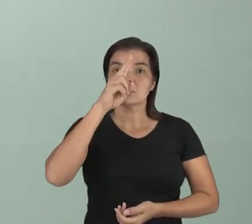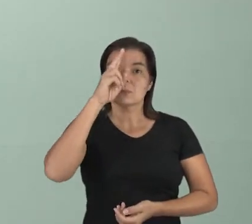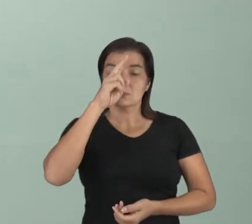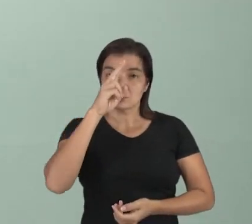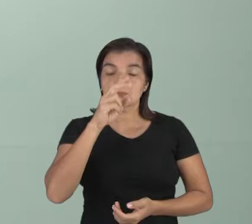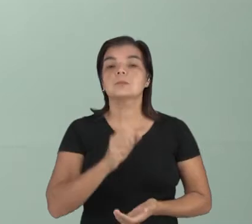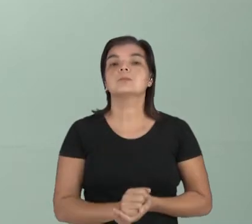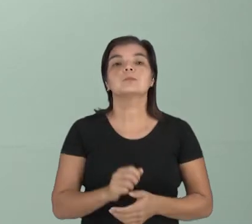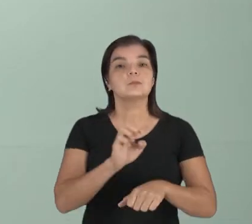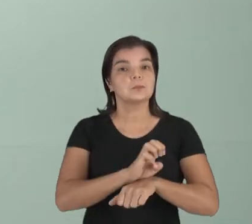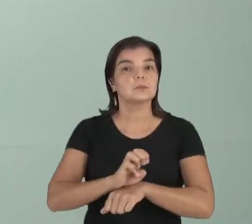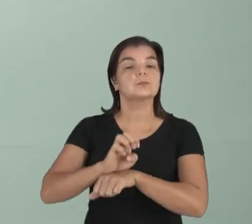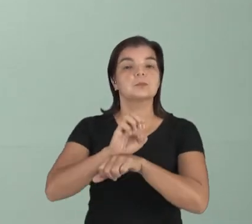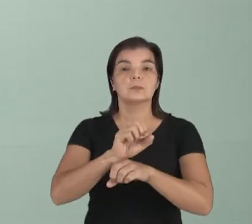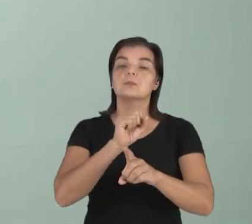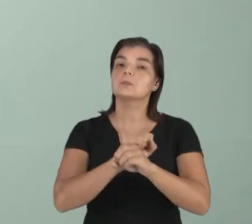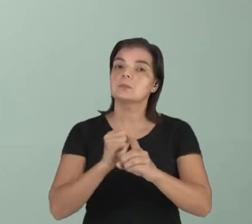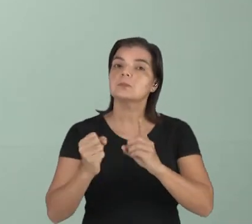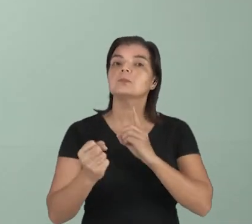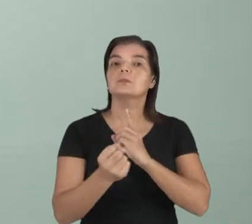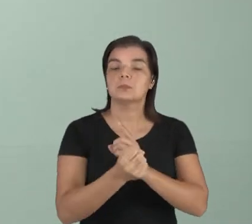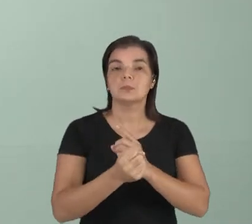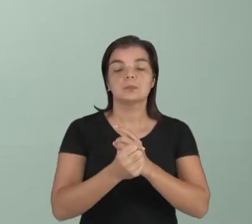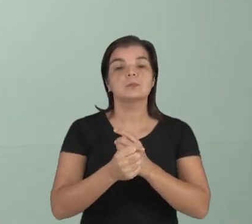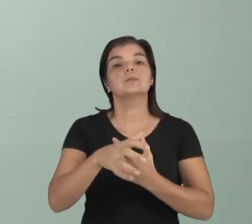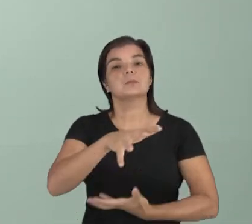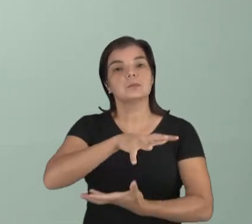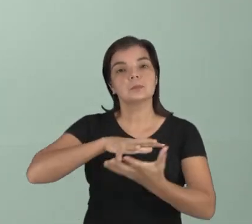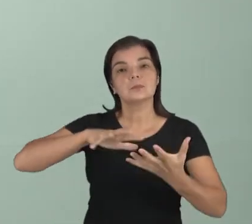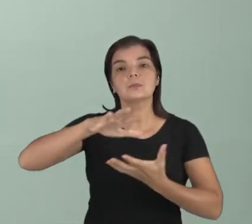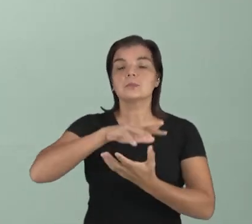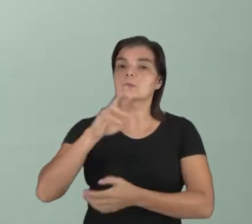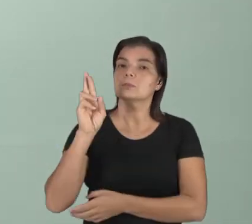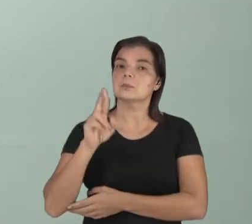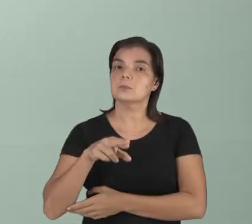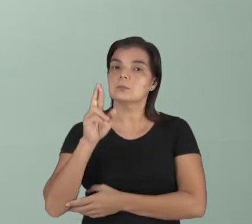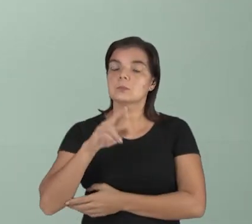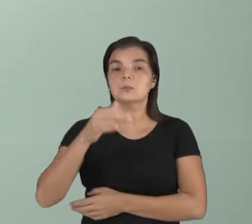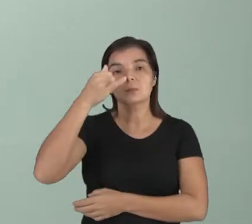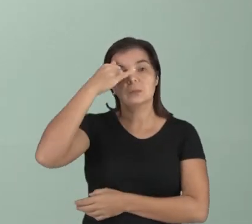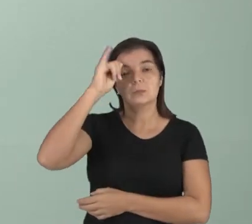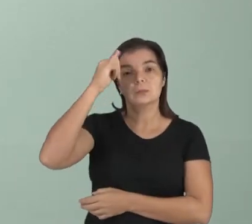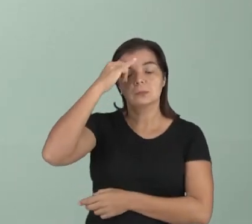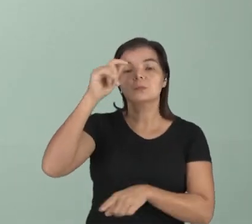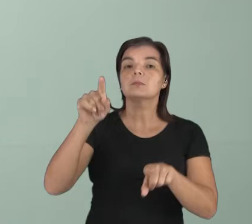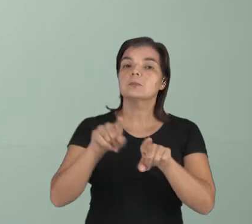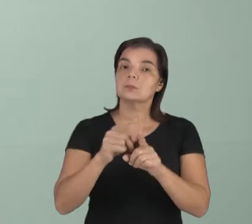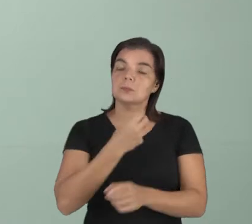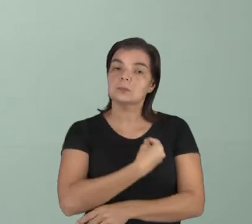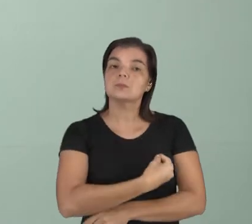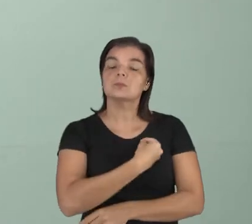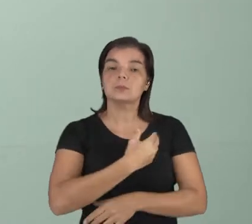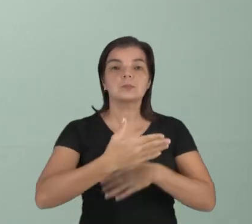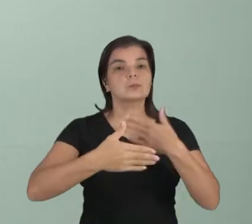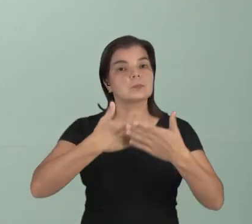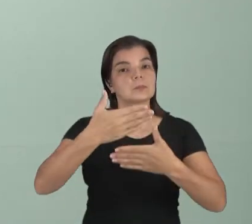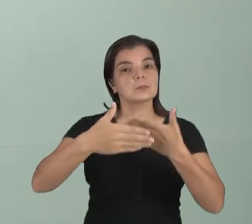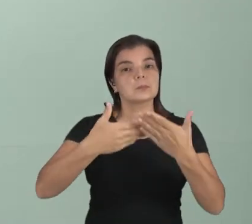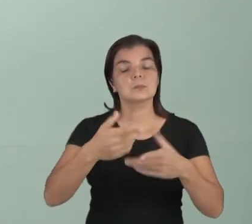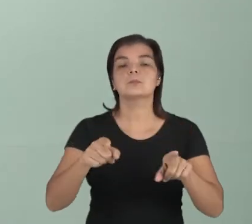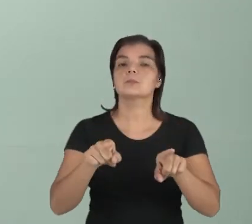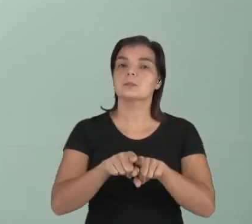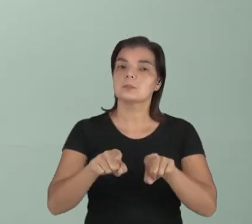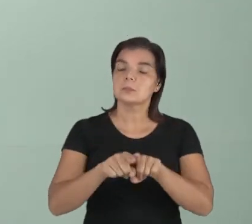Estado socialista. Então, a partir da Revolução Russa, essas ideias socialistas também vai repercutir aí,